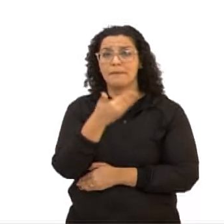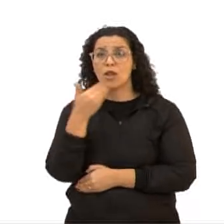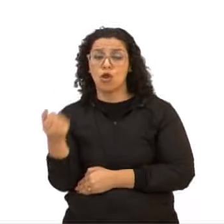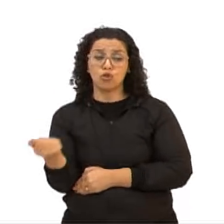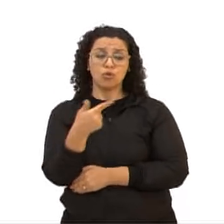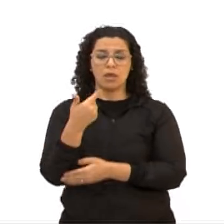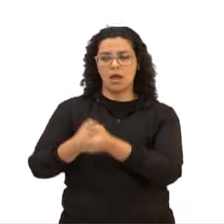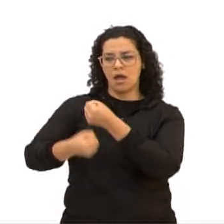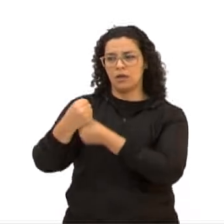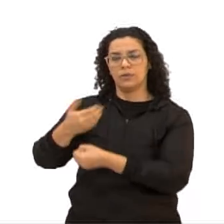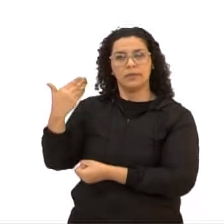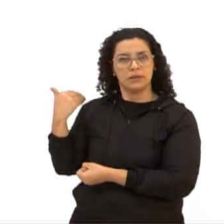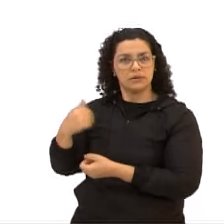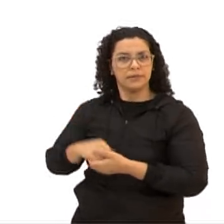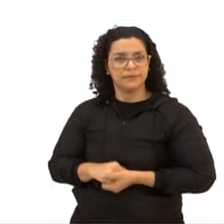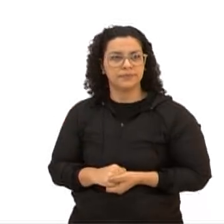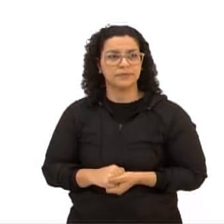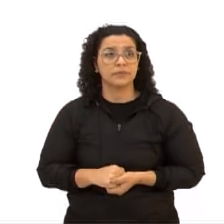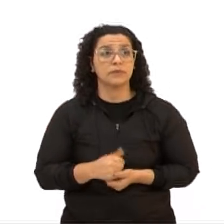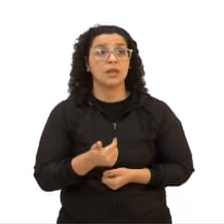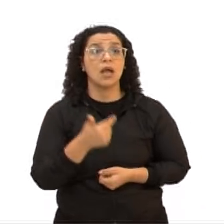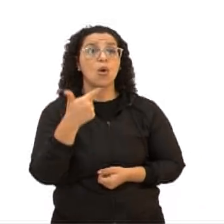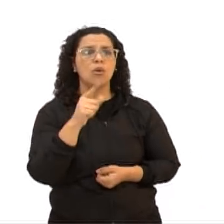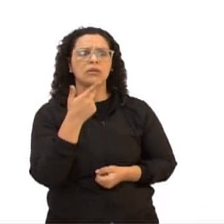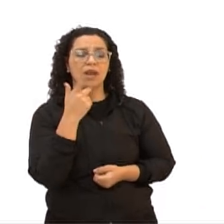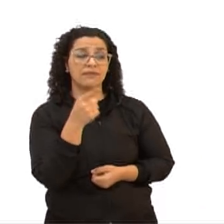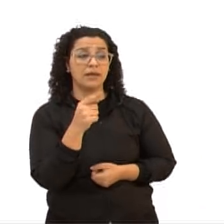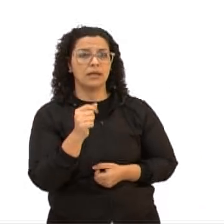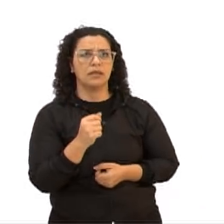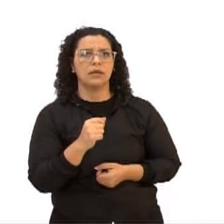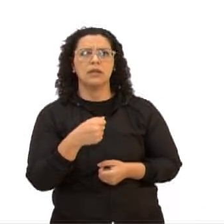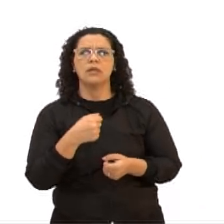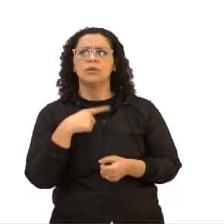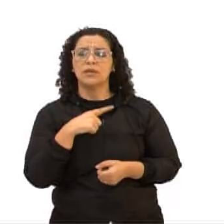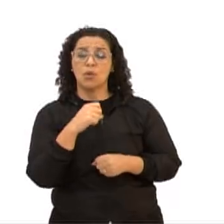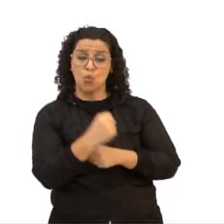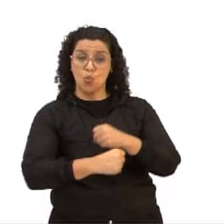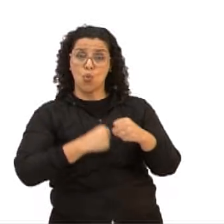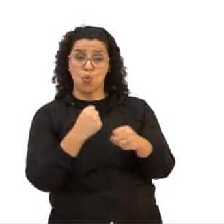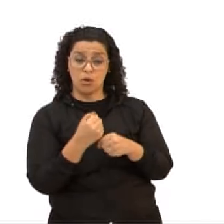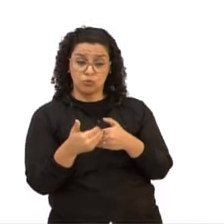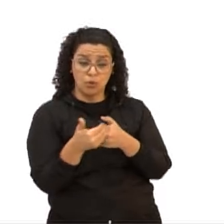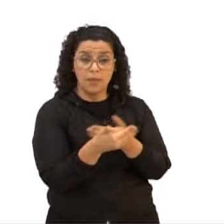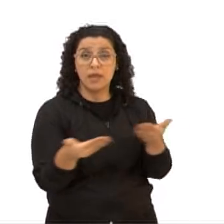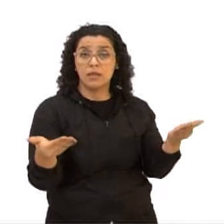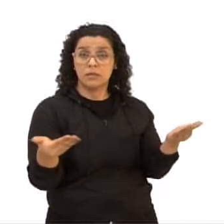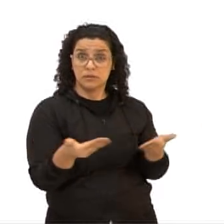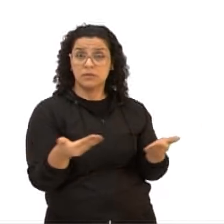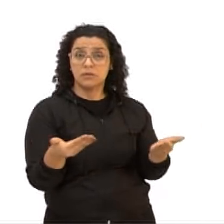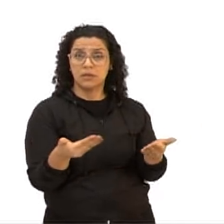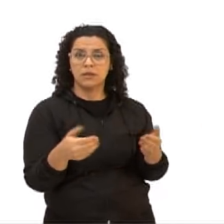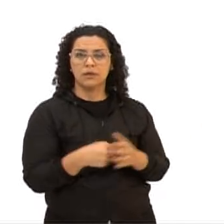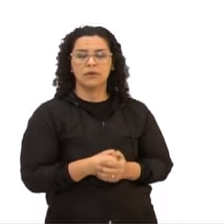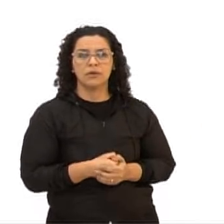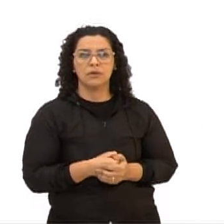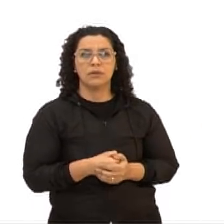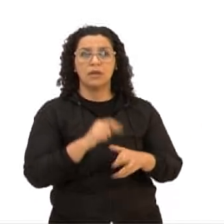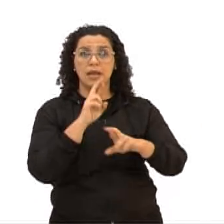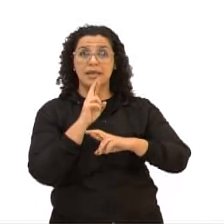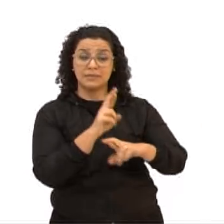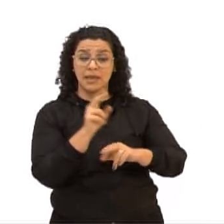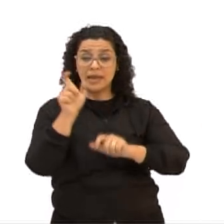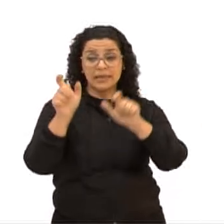que o anterior. Aí no outro quadrinho, né, aposto que o ano que está começando espera